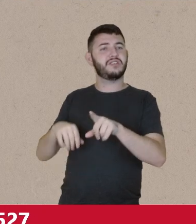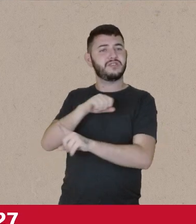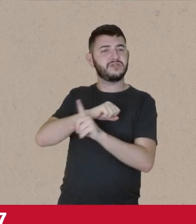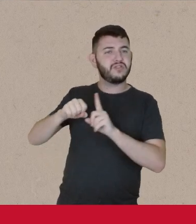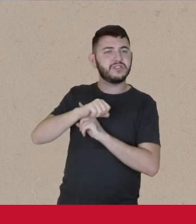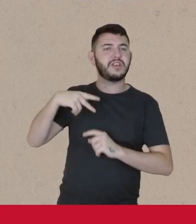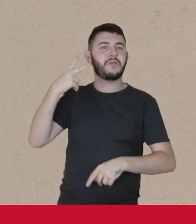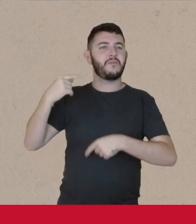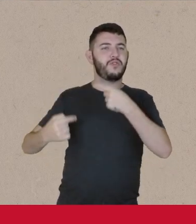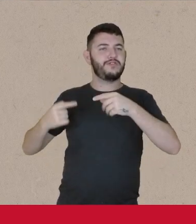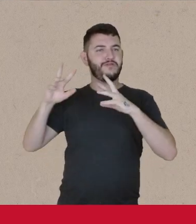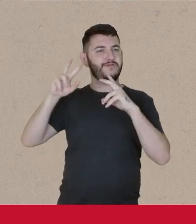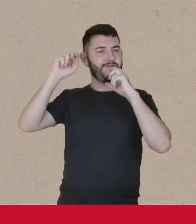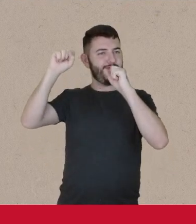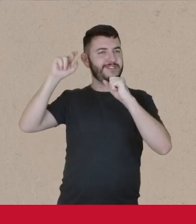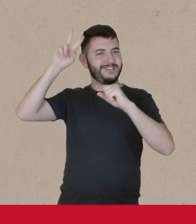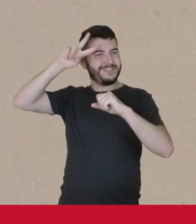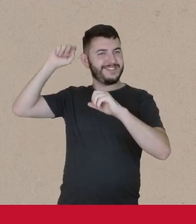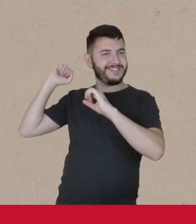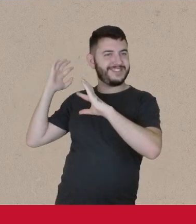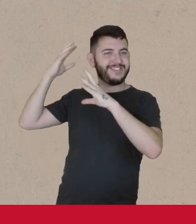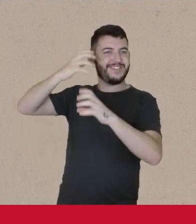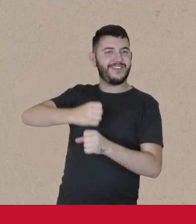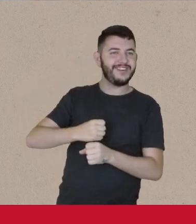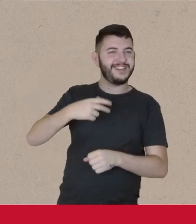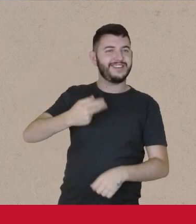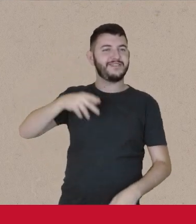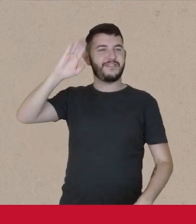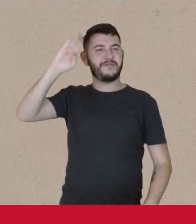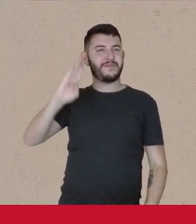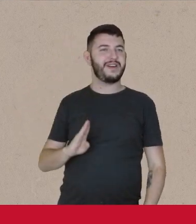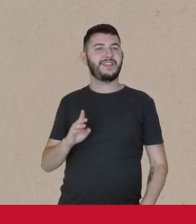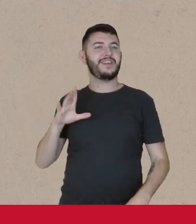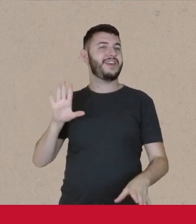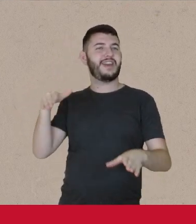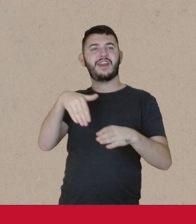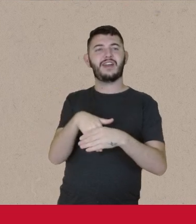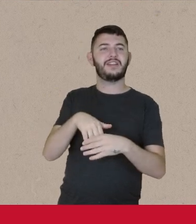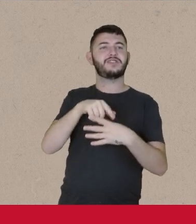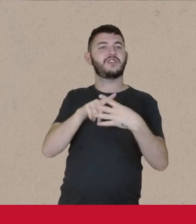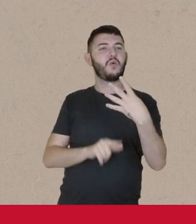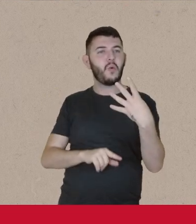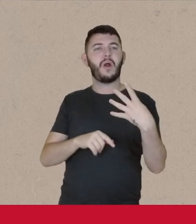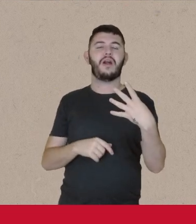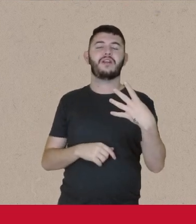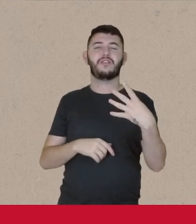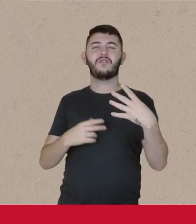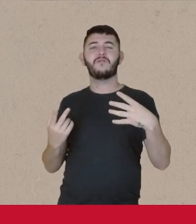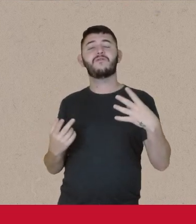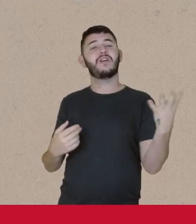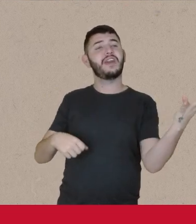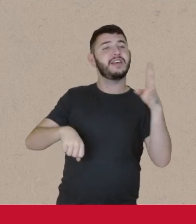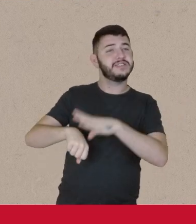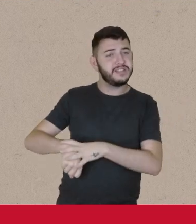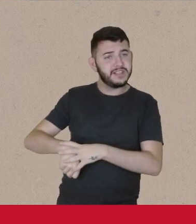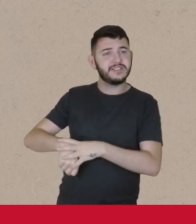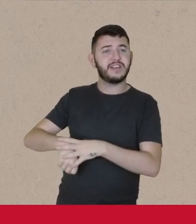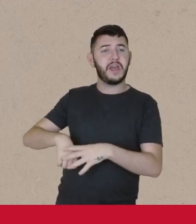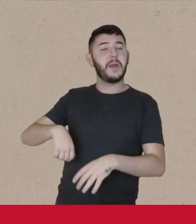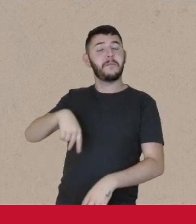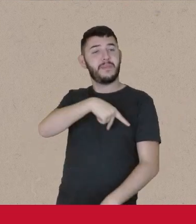é histórica no nosso país, que elegeu 4 vezes presidentes da República do PT, que resistiu à ditadura, que é